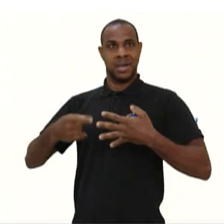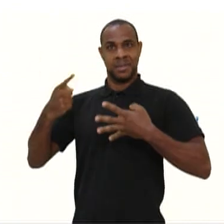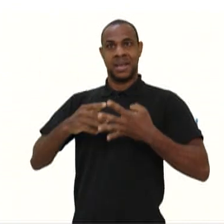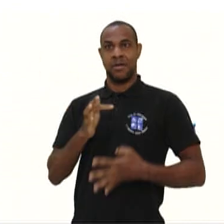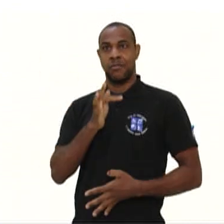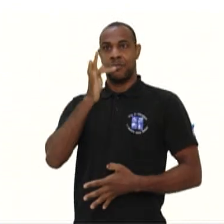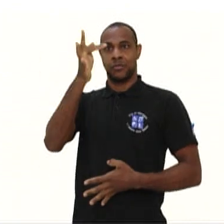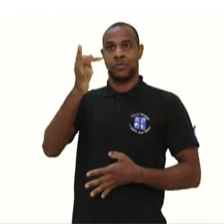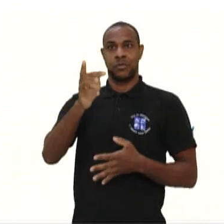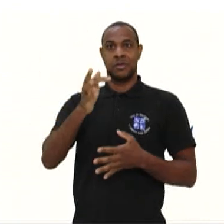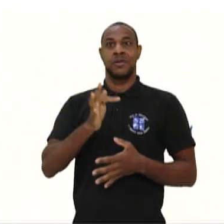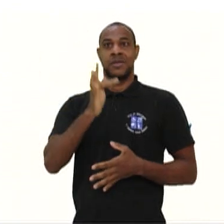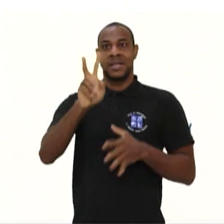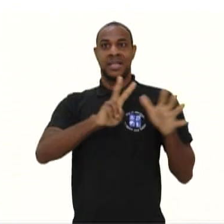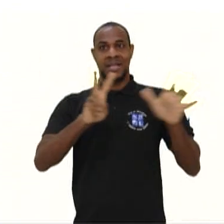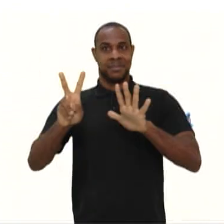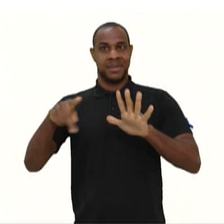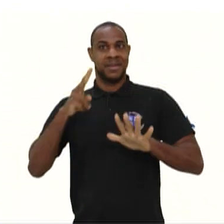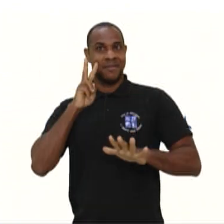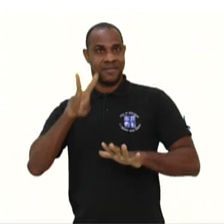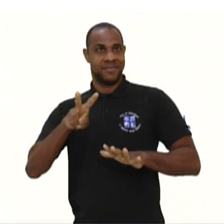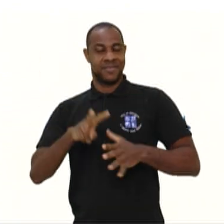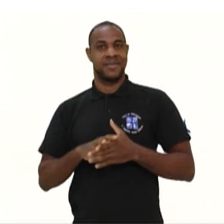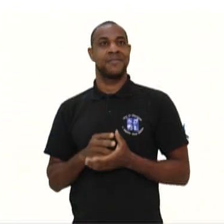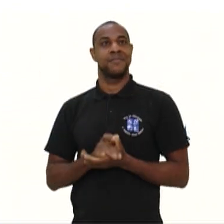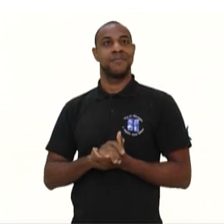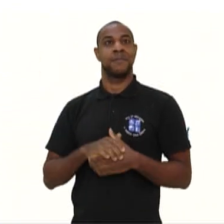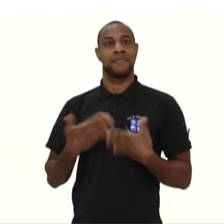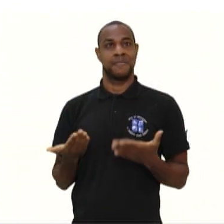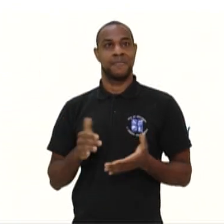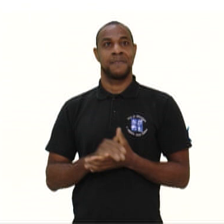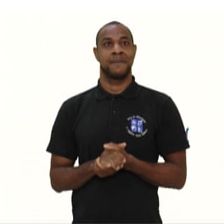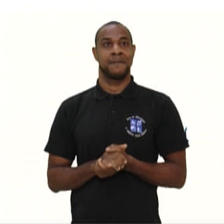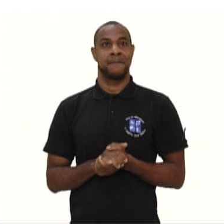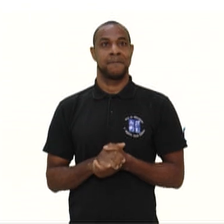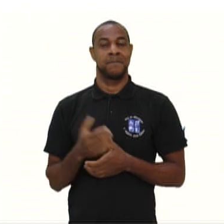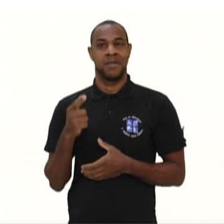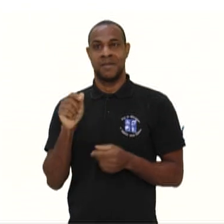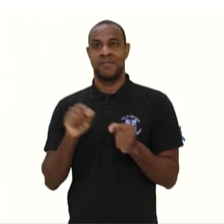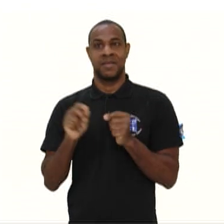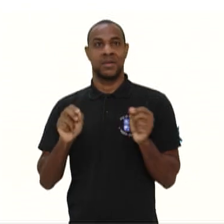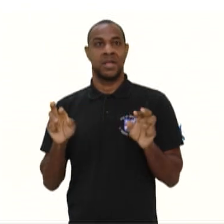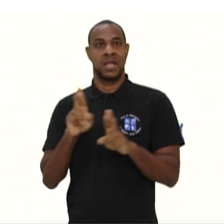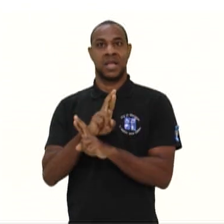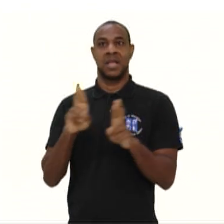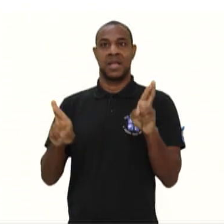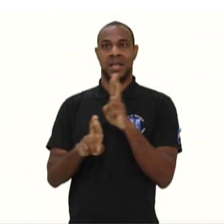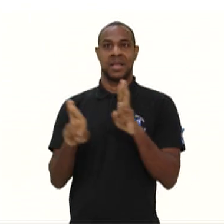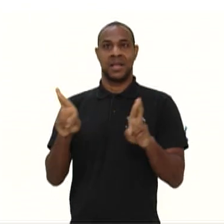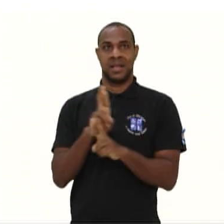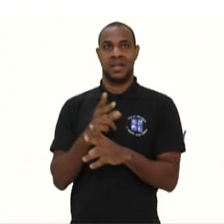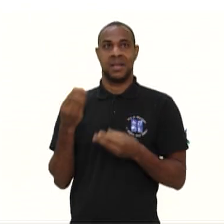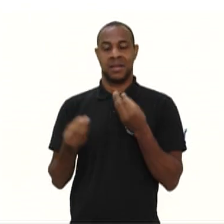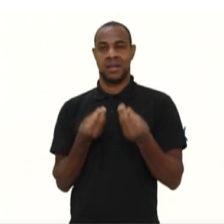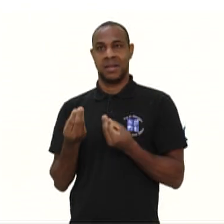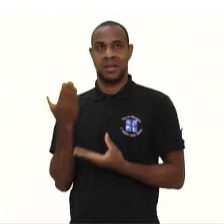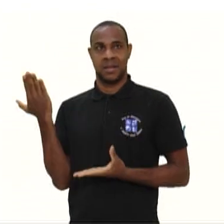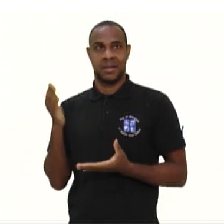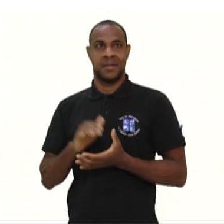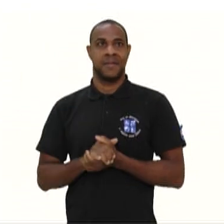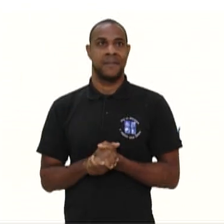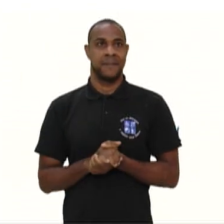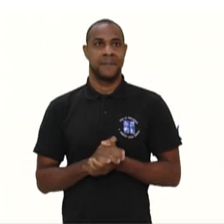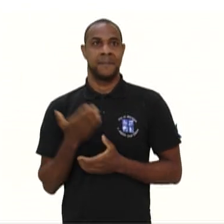verá na próxima semana, ok? Nós vamos fazer uma relação agora sobre past continuous and simple